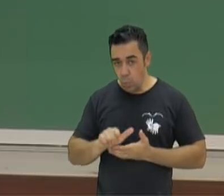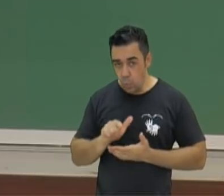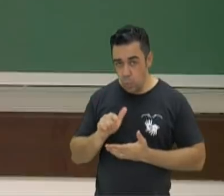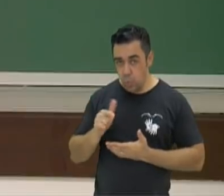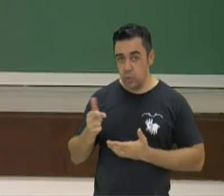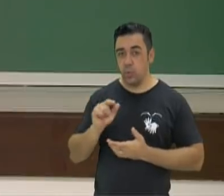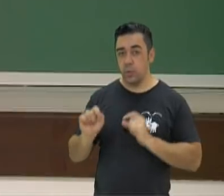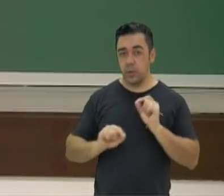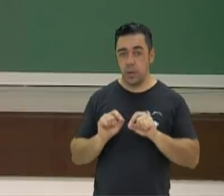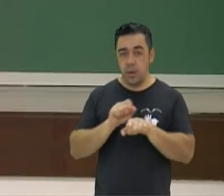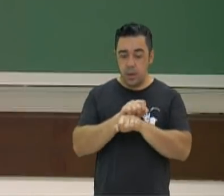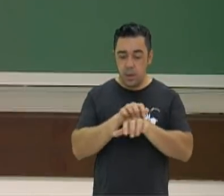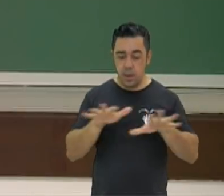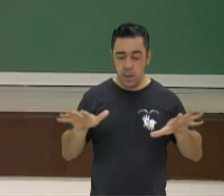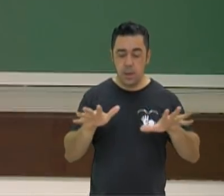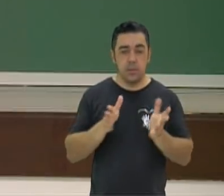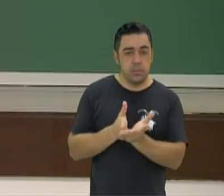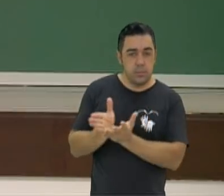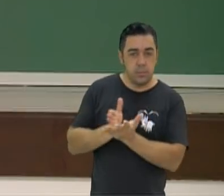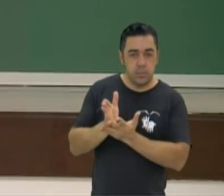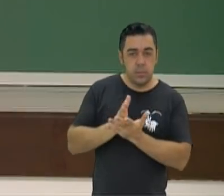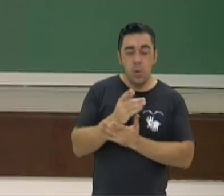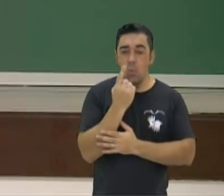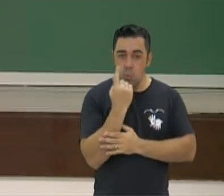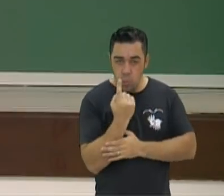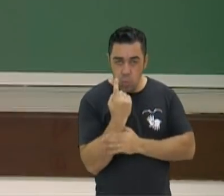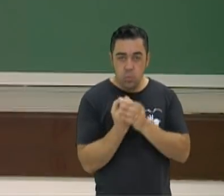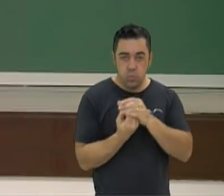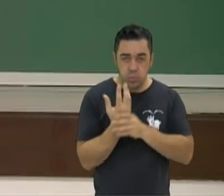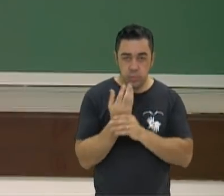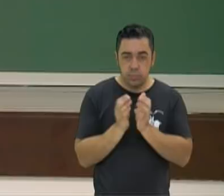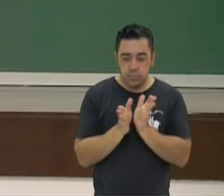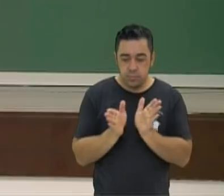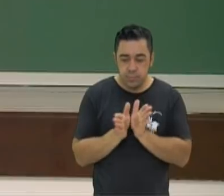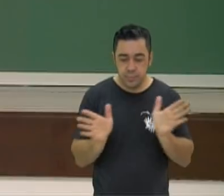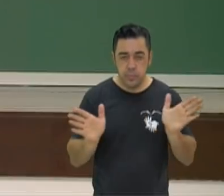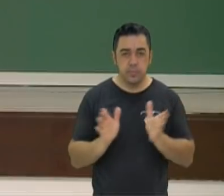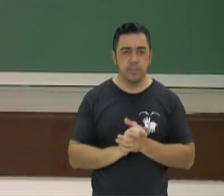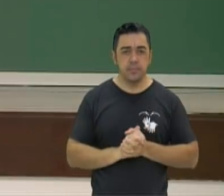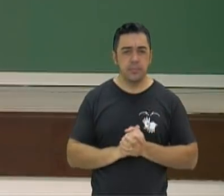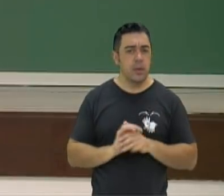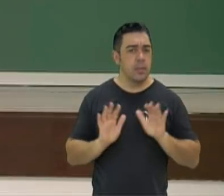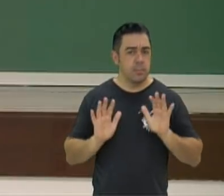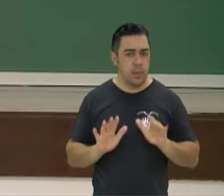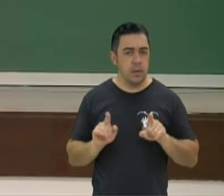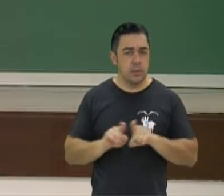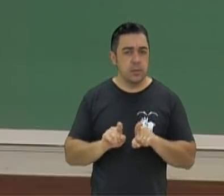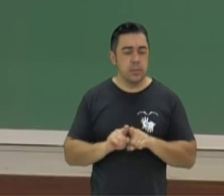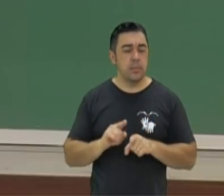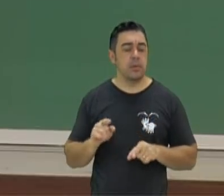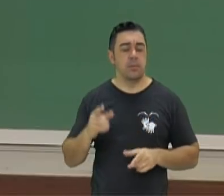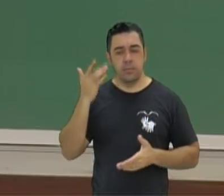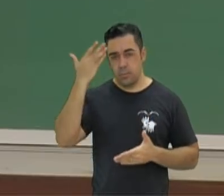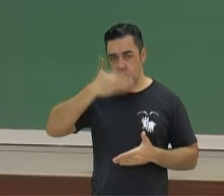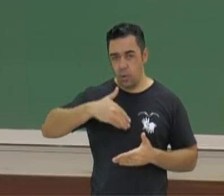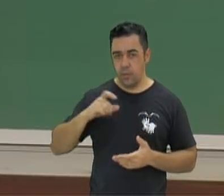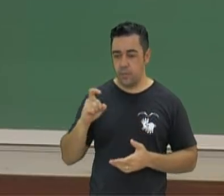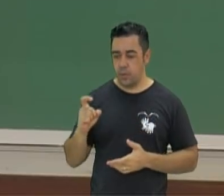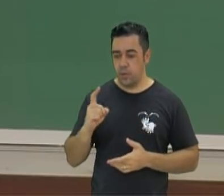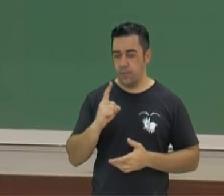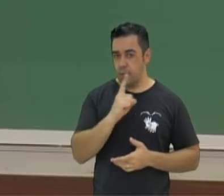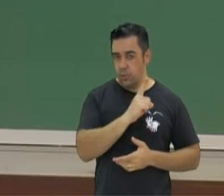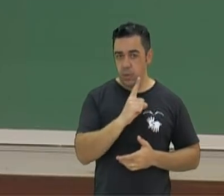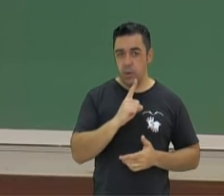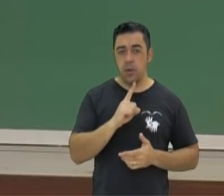Então, irradiação adaptativa, o ancestral, dá origem a vários descendentes. Convergência evolutiva é o